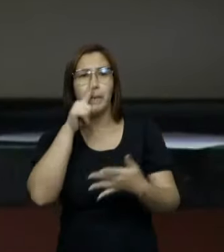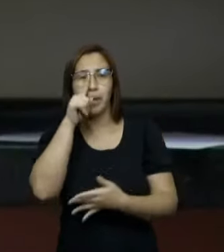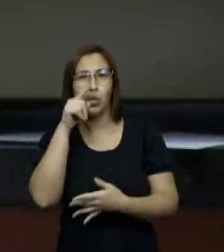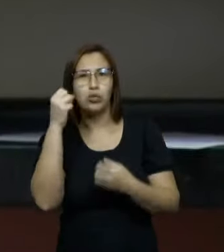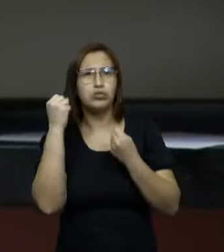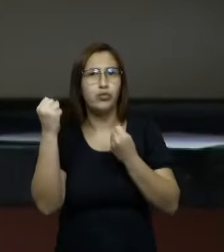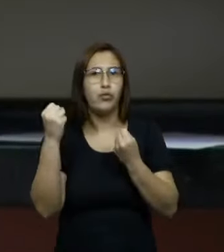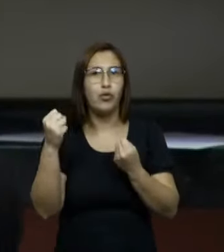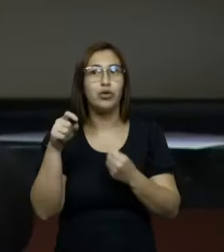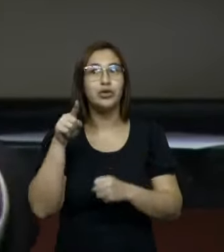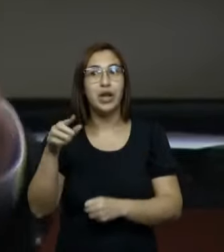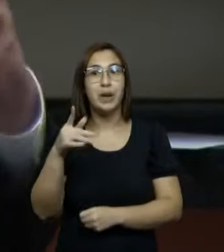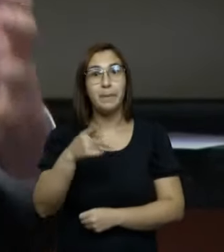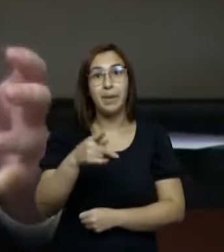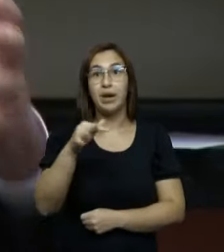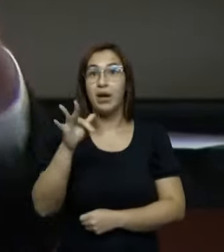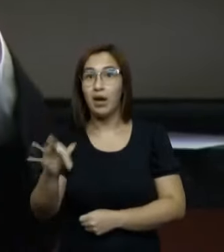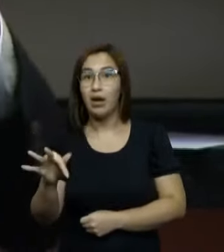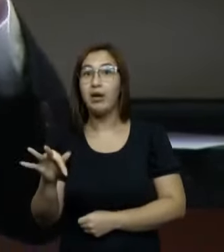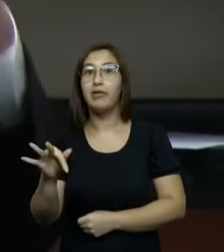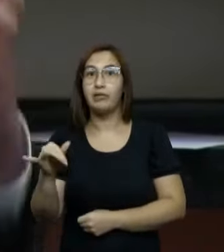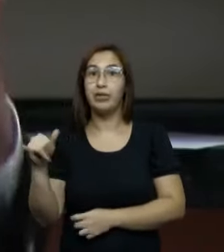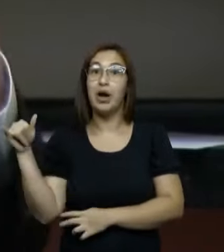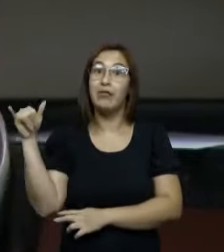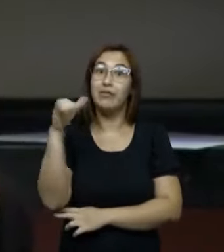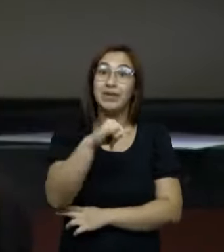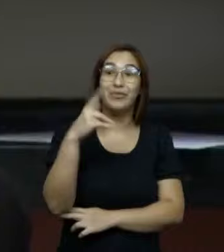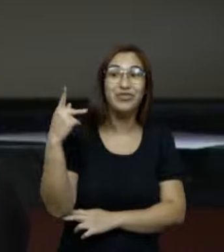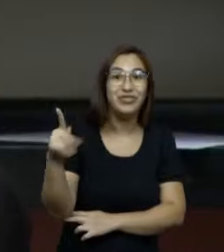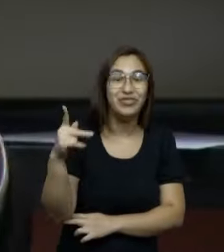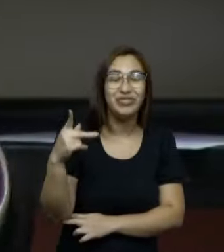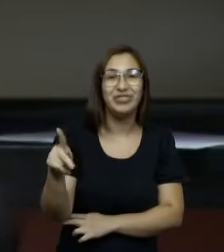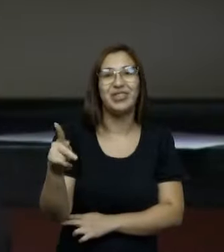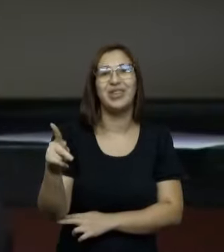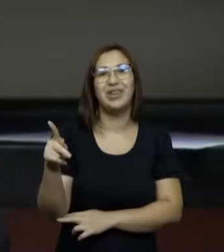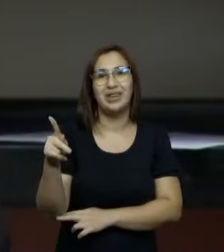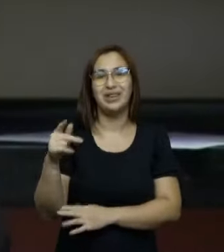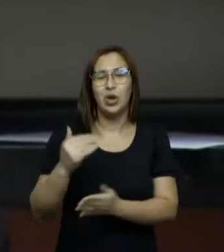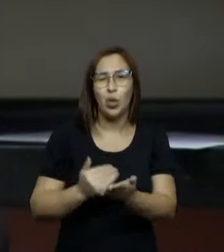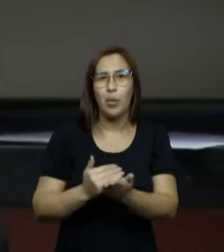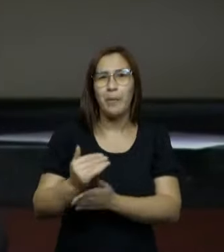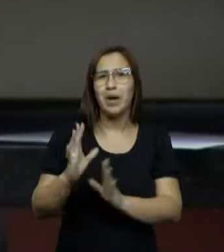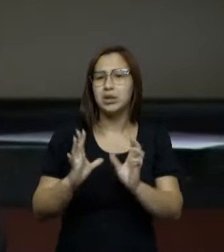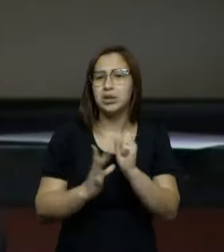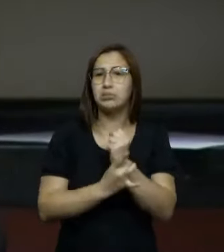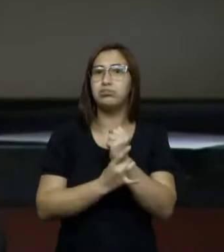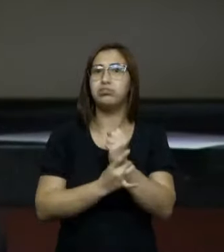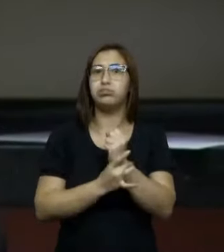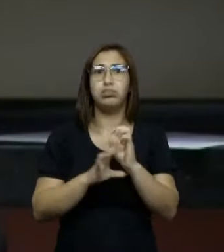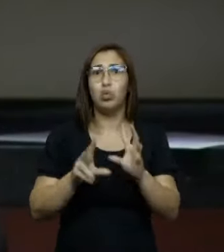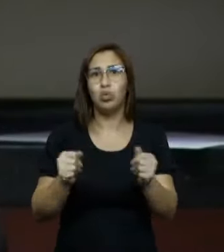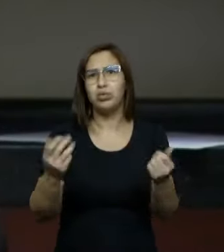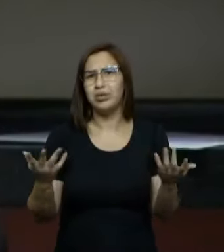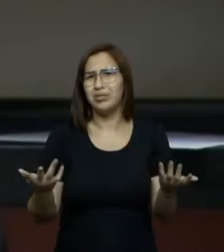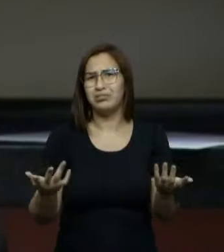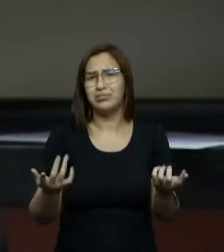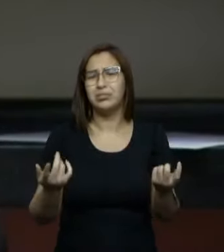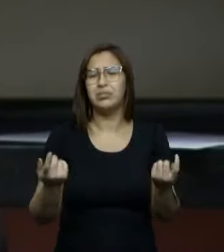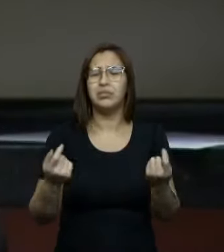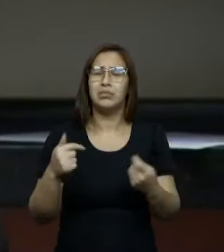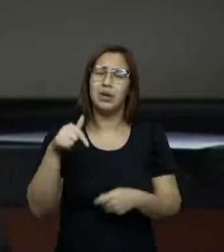um avião da Polícia Federal fazer o transporte com todo o aparato de segurança. Então, não é possível a gente